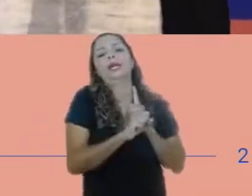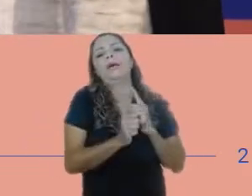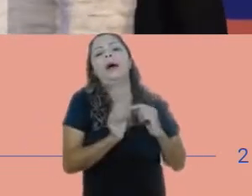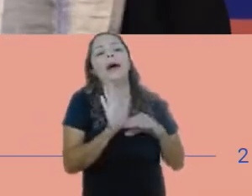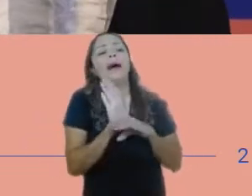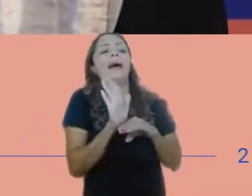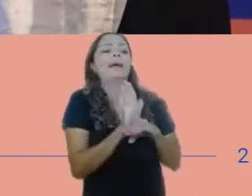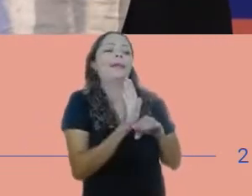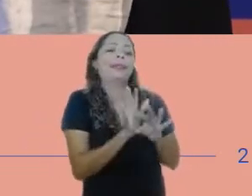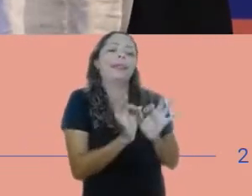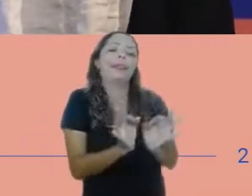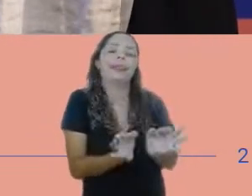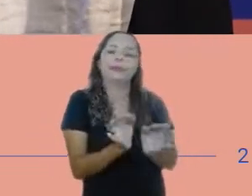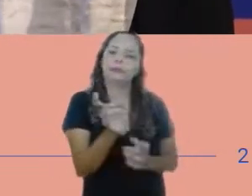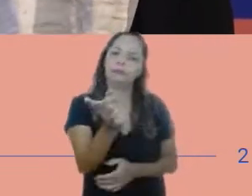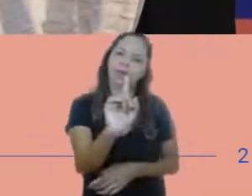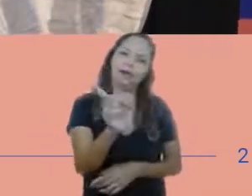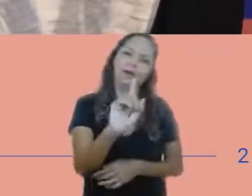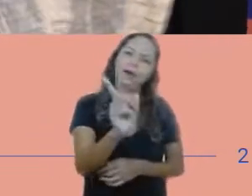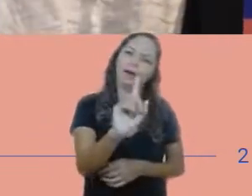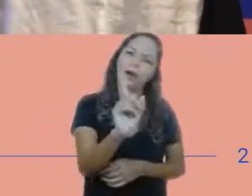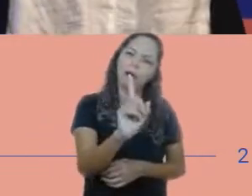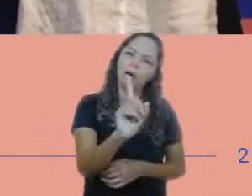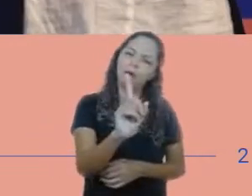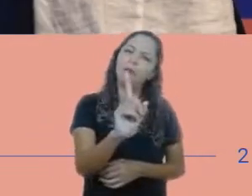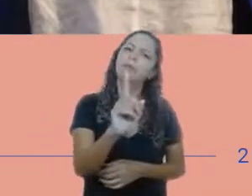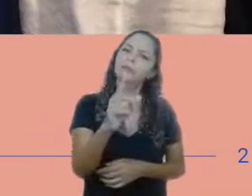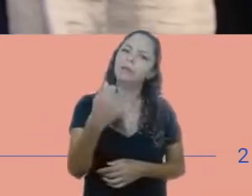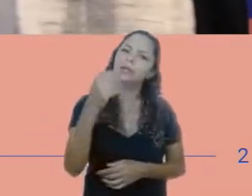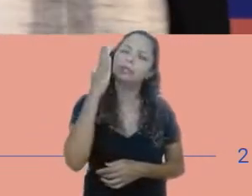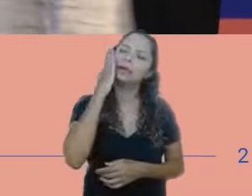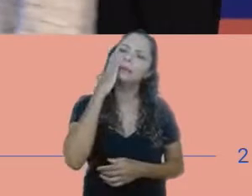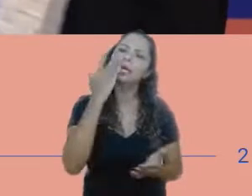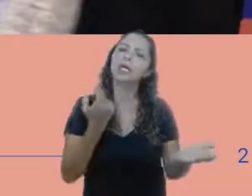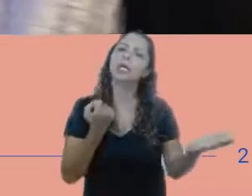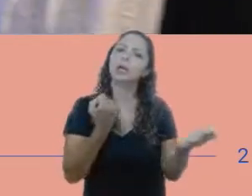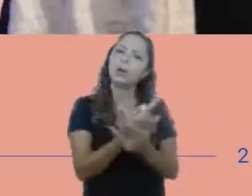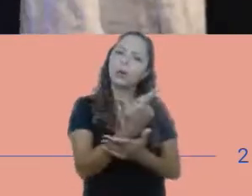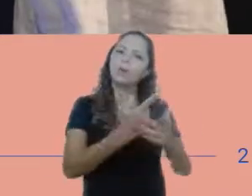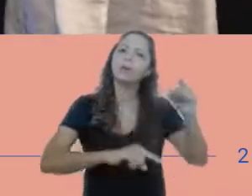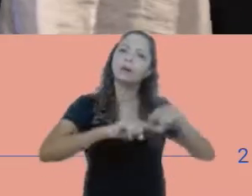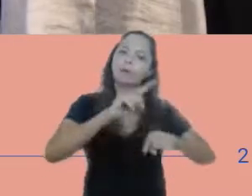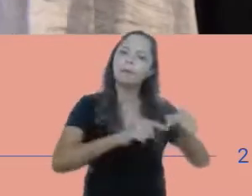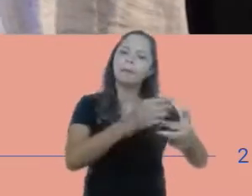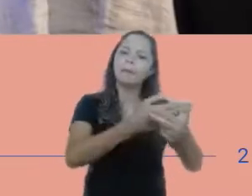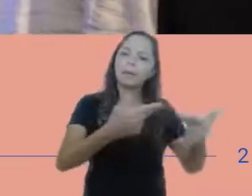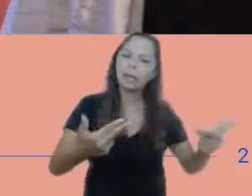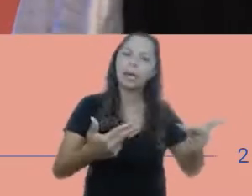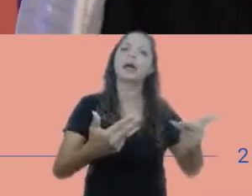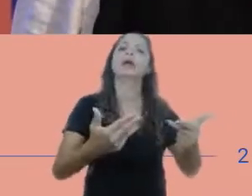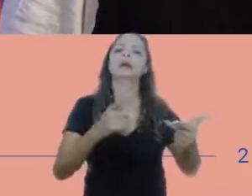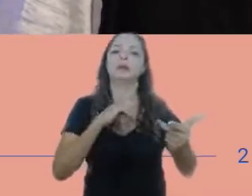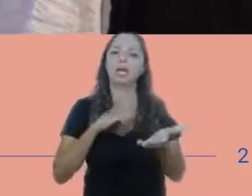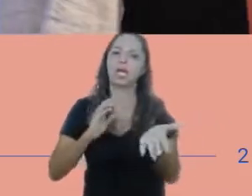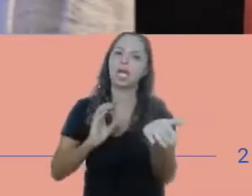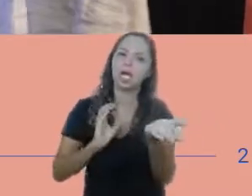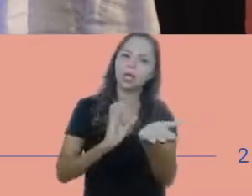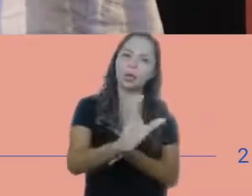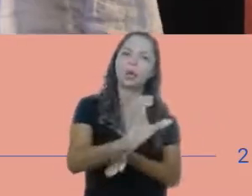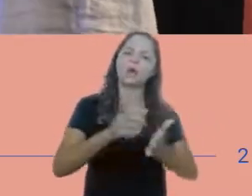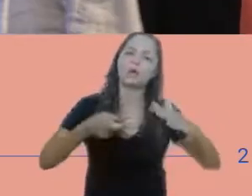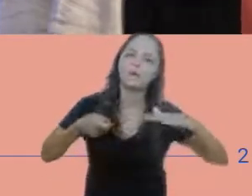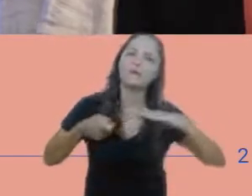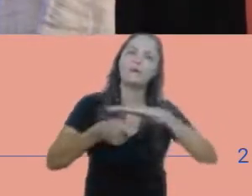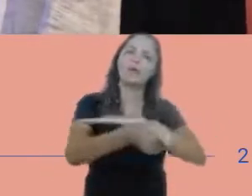tem que ter uma visão de compra de matéria-prima de retorno de investimento para que seja realmente um negócio e